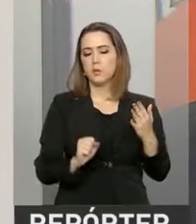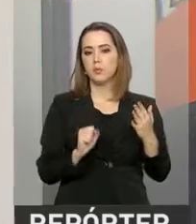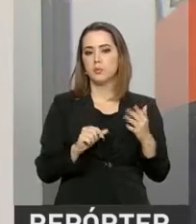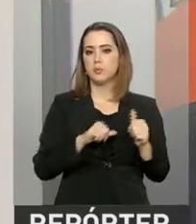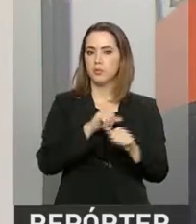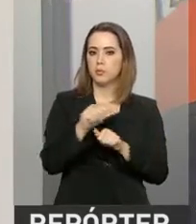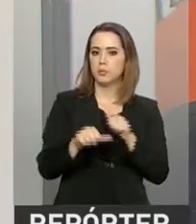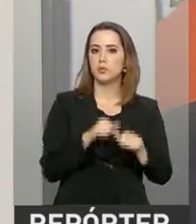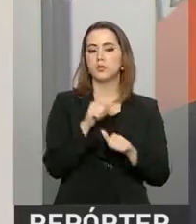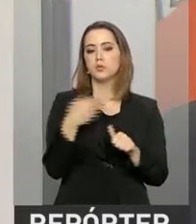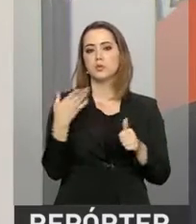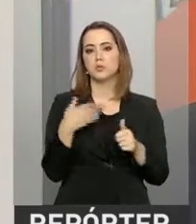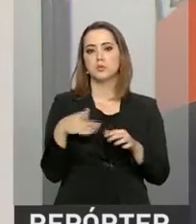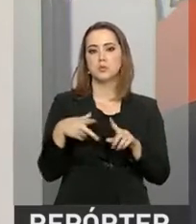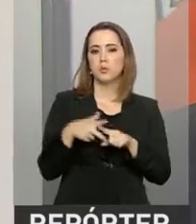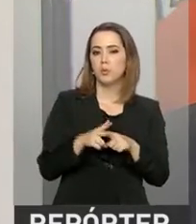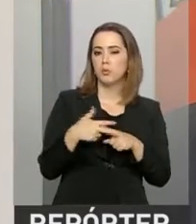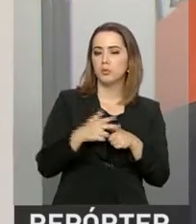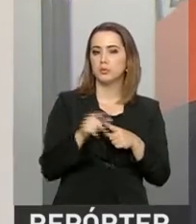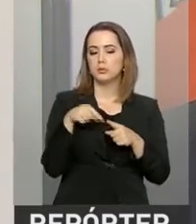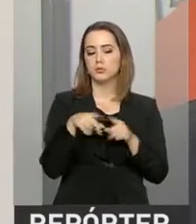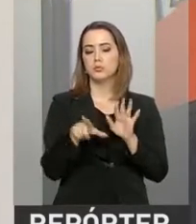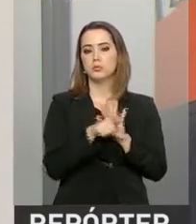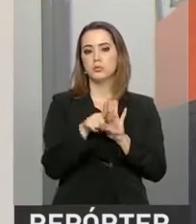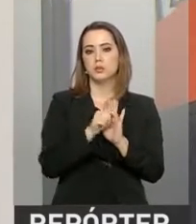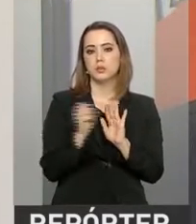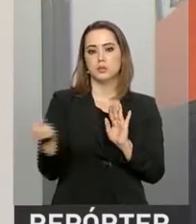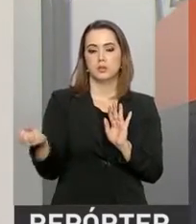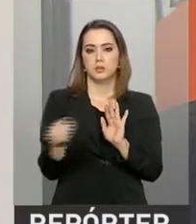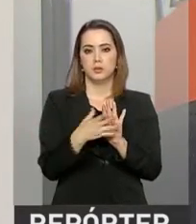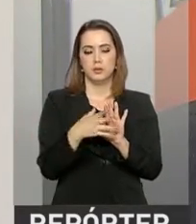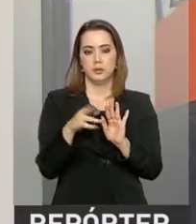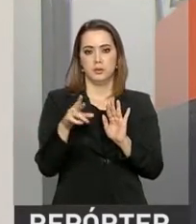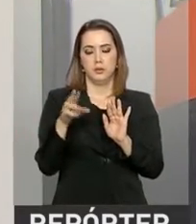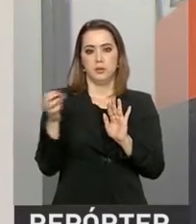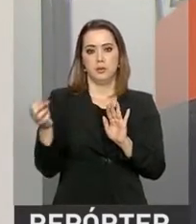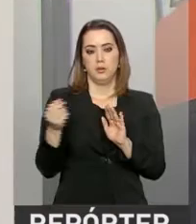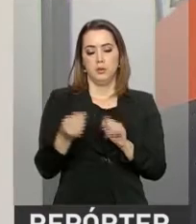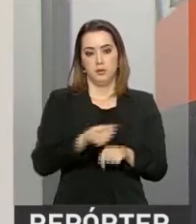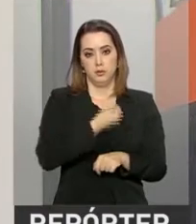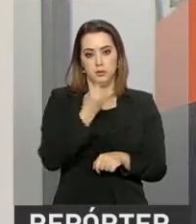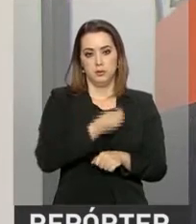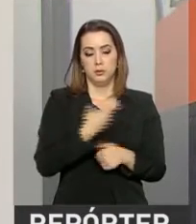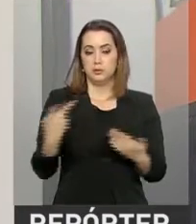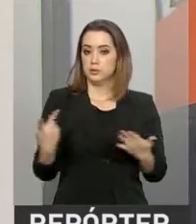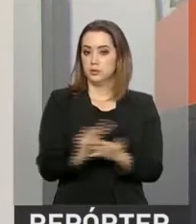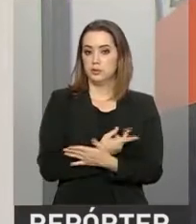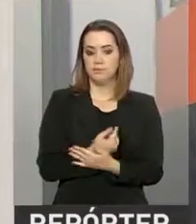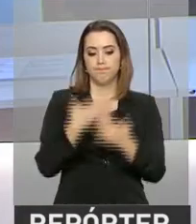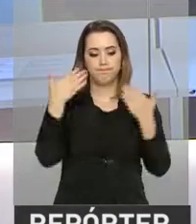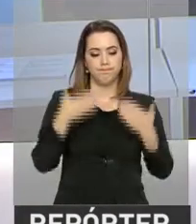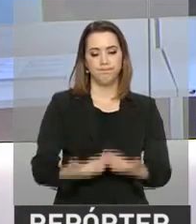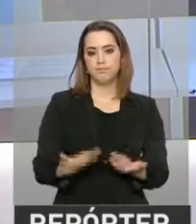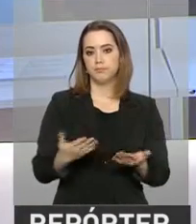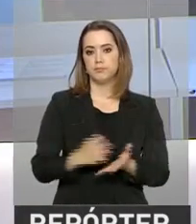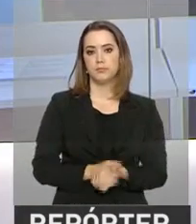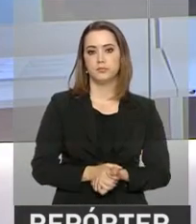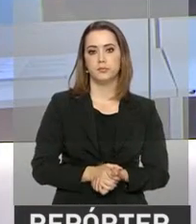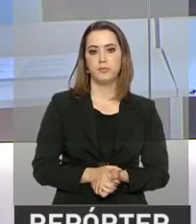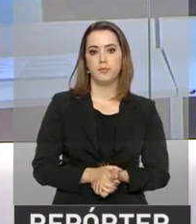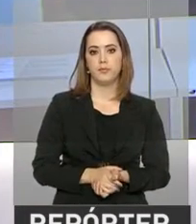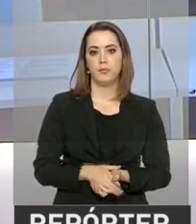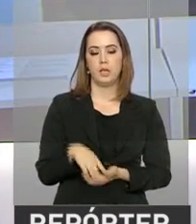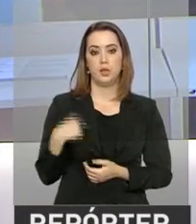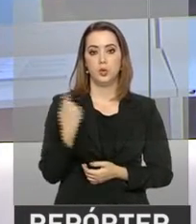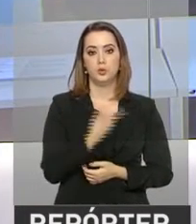ser melhorado ou adequado diante das novas realidades que estão aí diante de nós. Nós